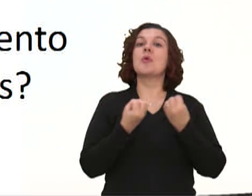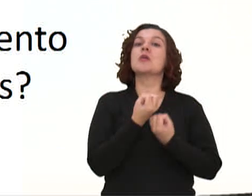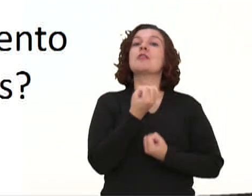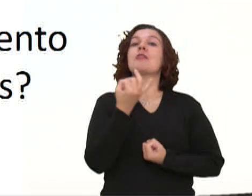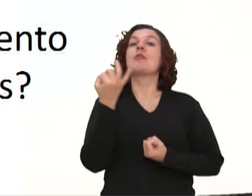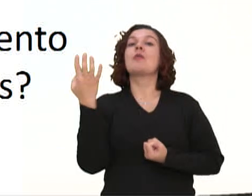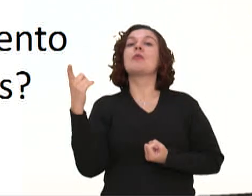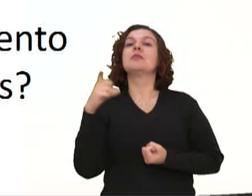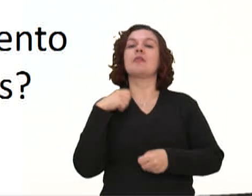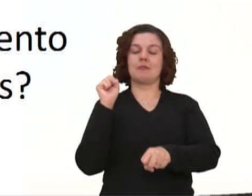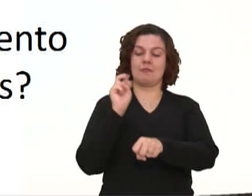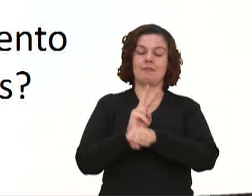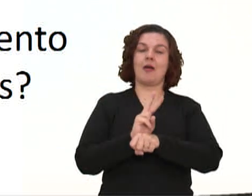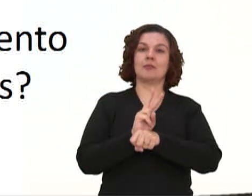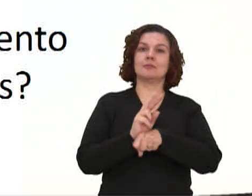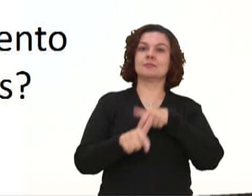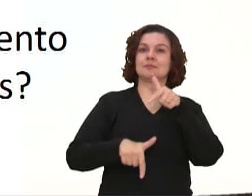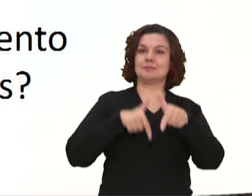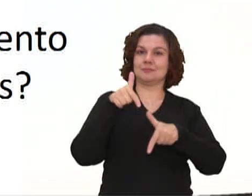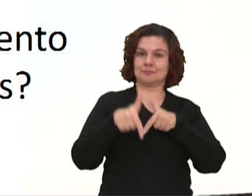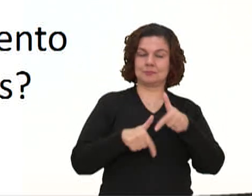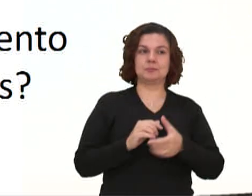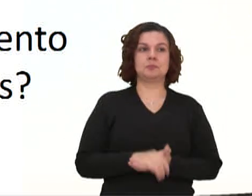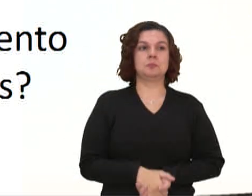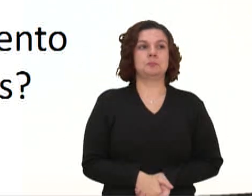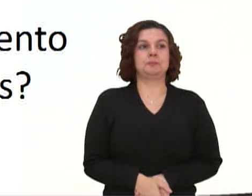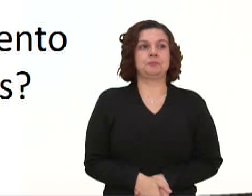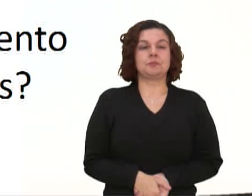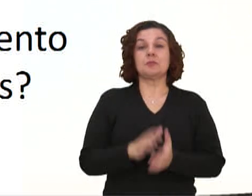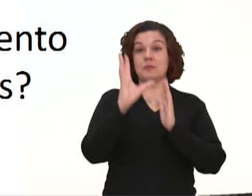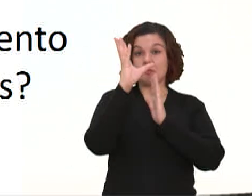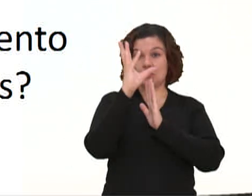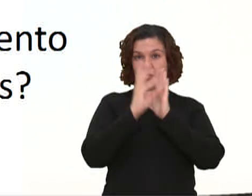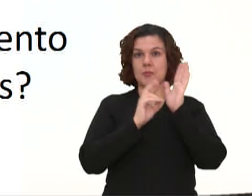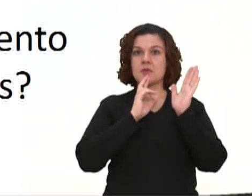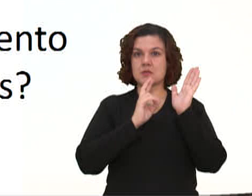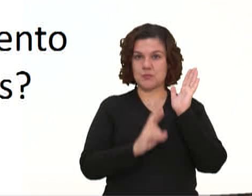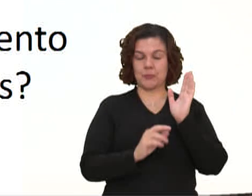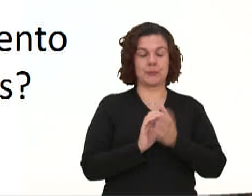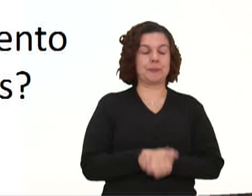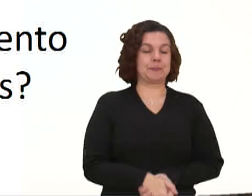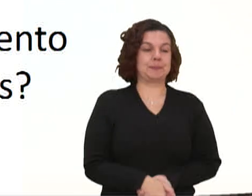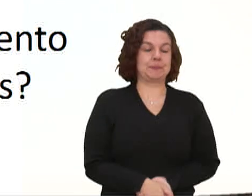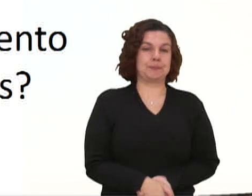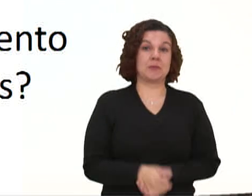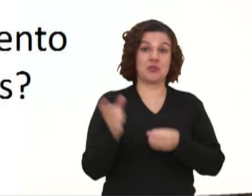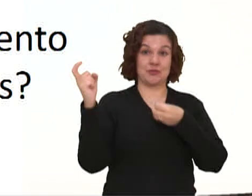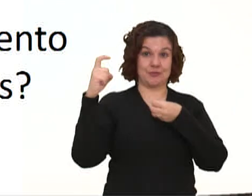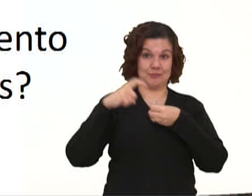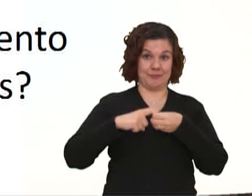Então, agora, copiem esta parte, respondam e aí a gente volta para corrigir juntos.